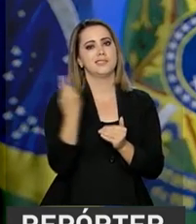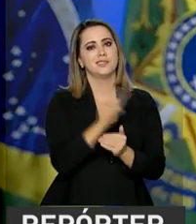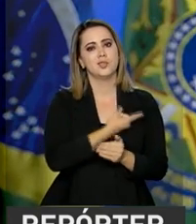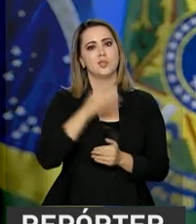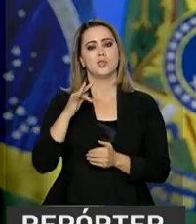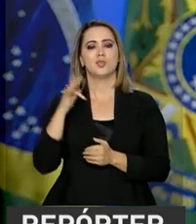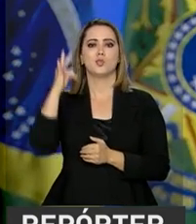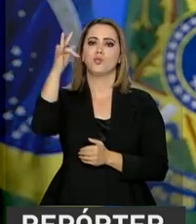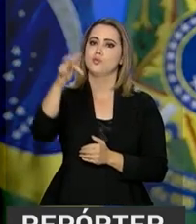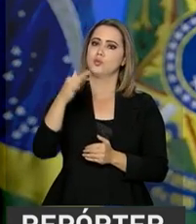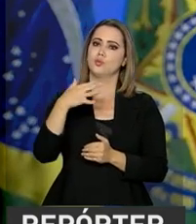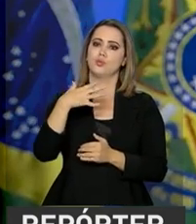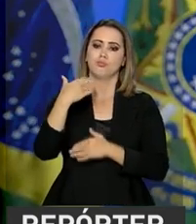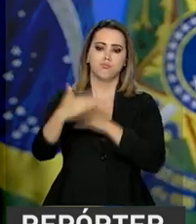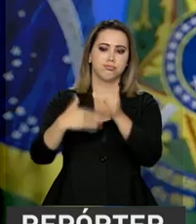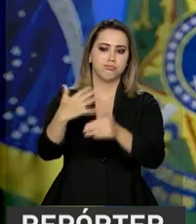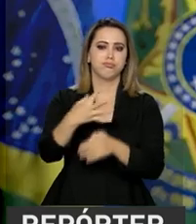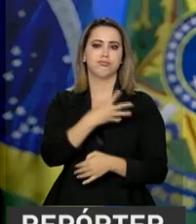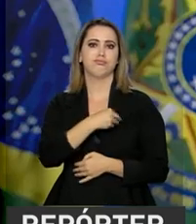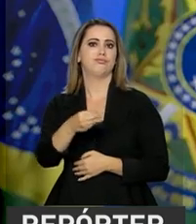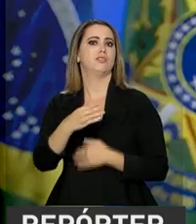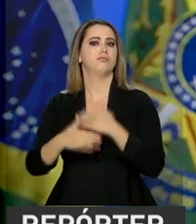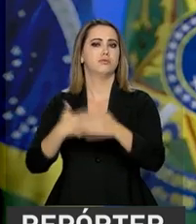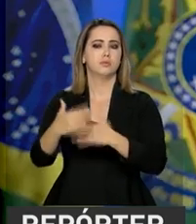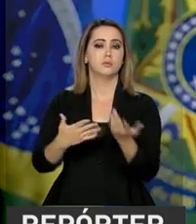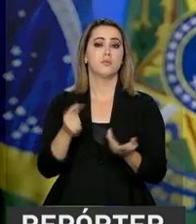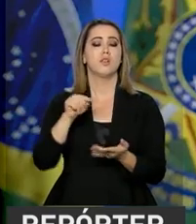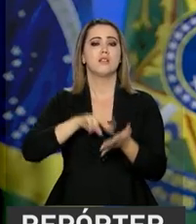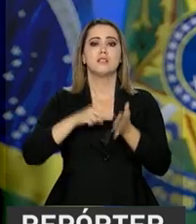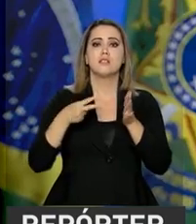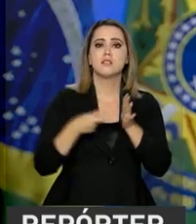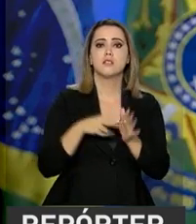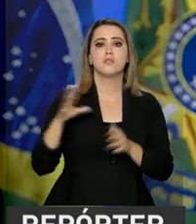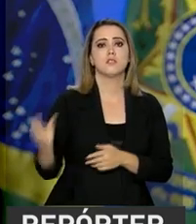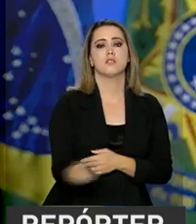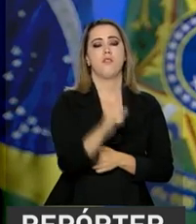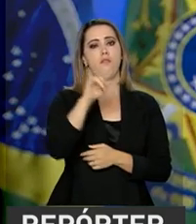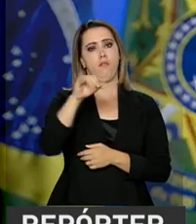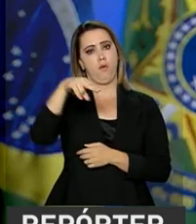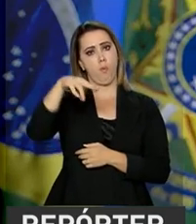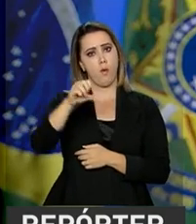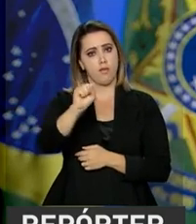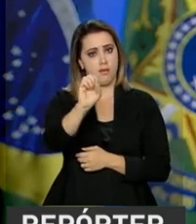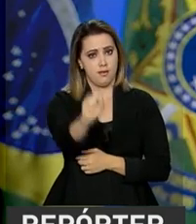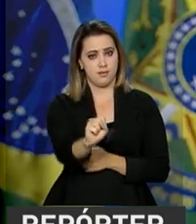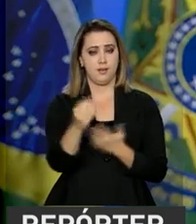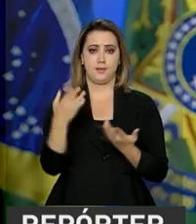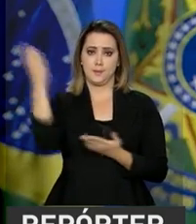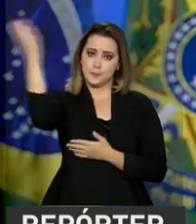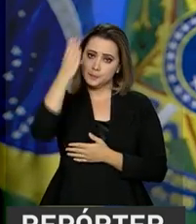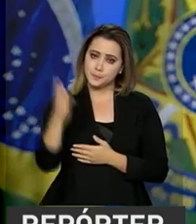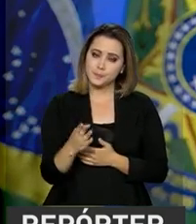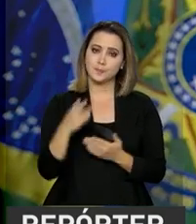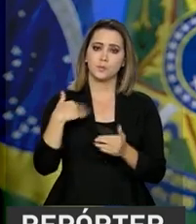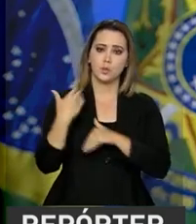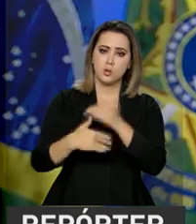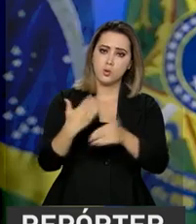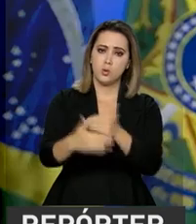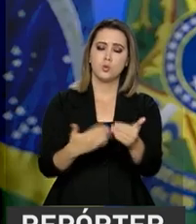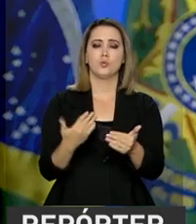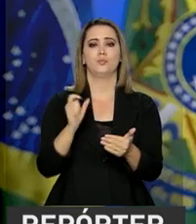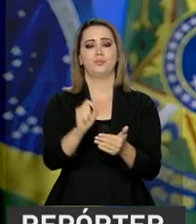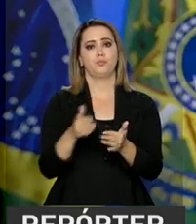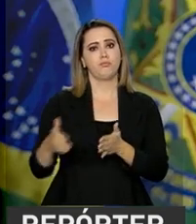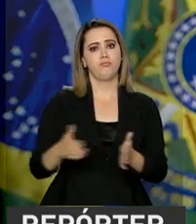futuras gerações significa salvar a Previdência Social o Brasil Continuará